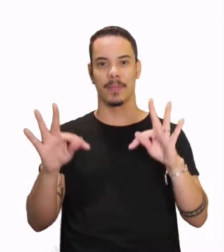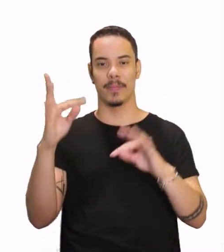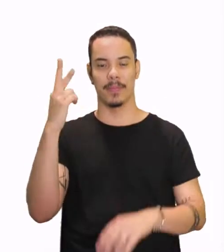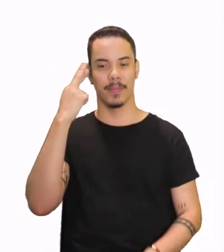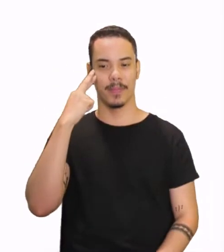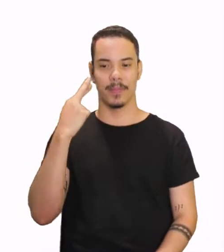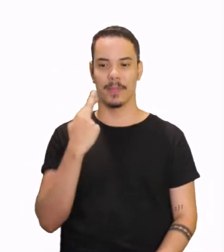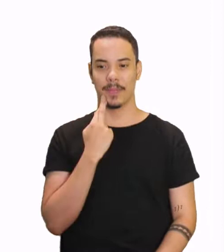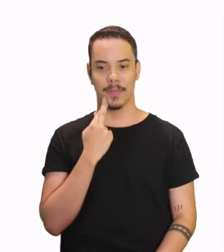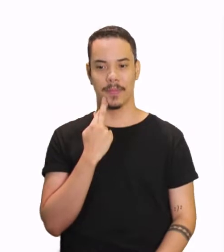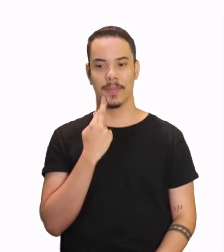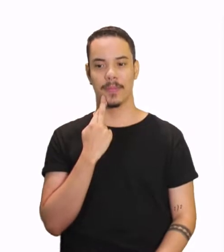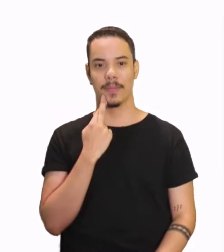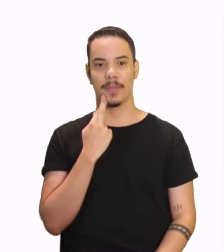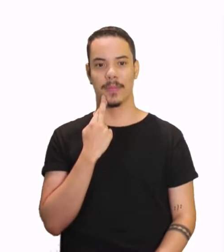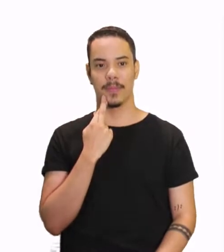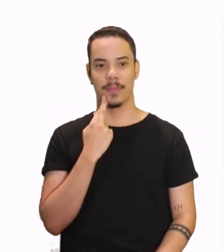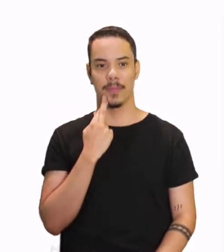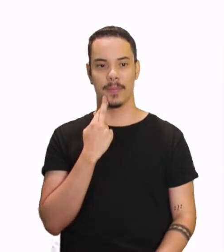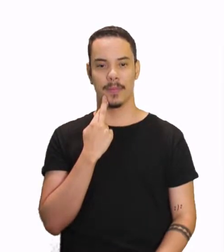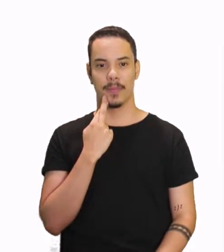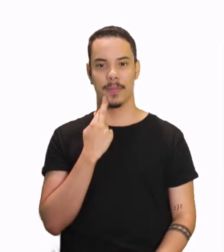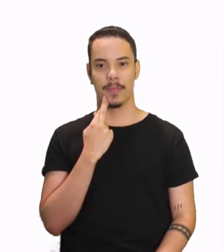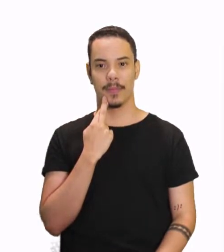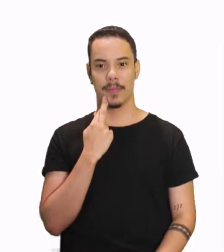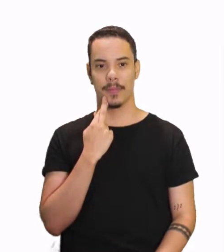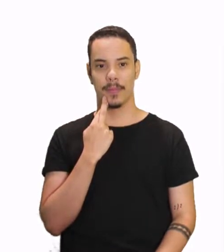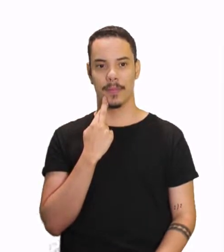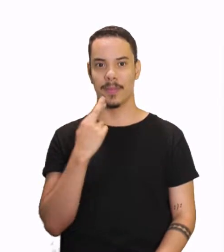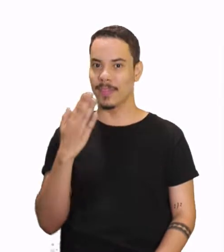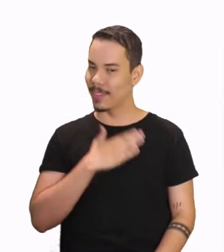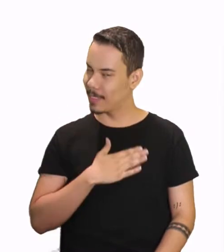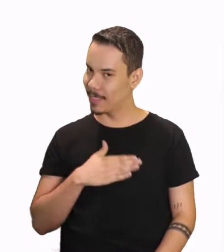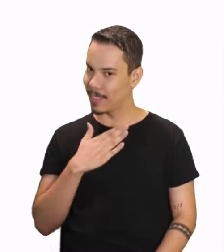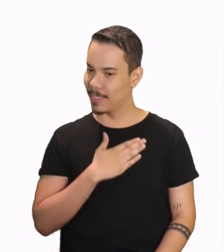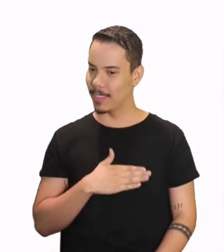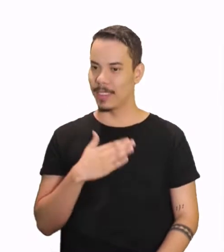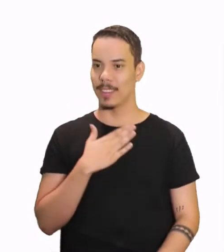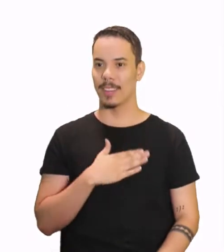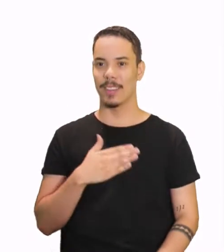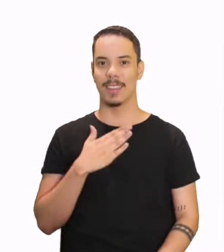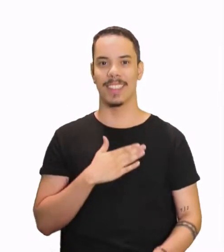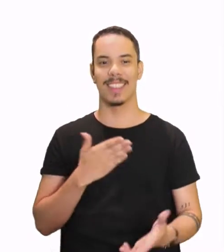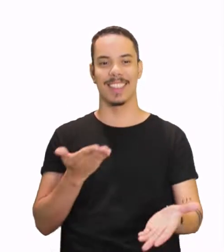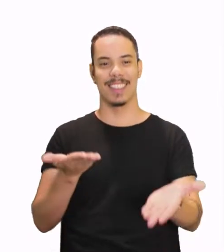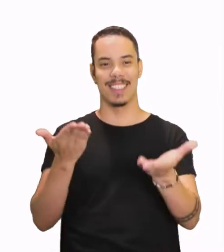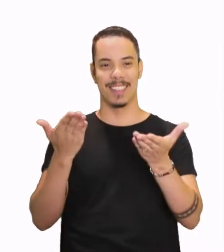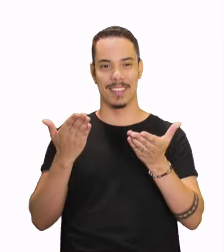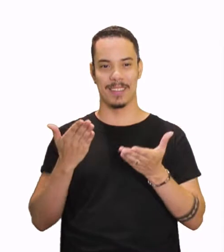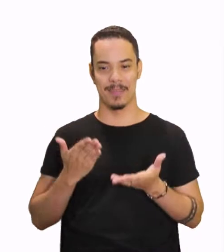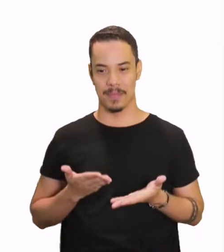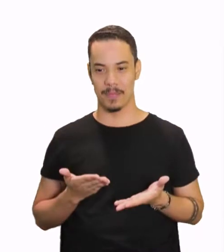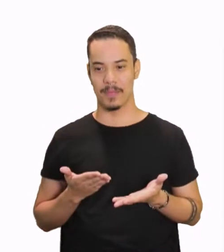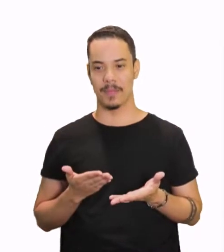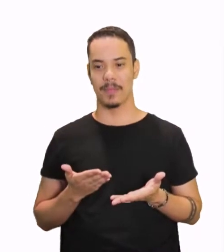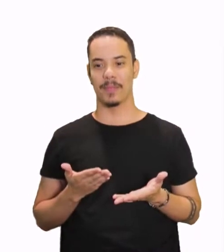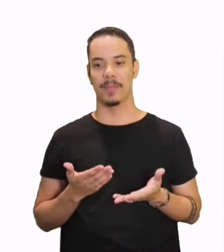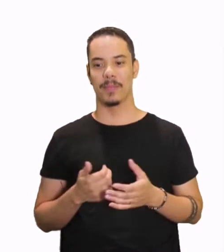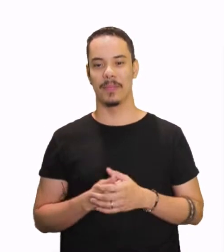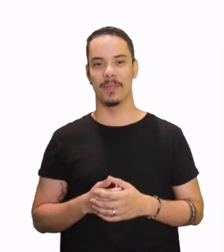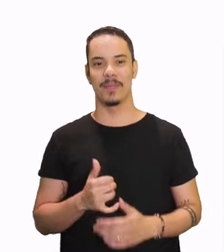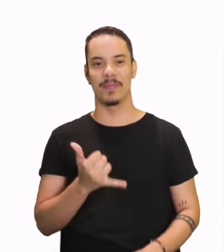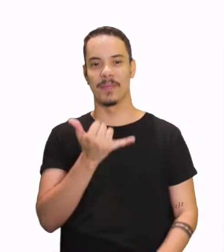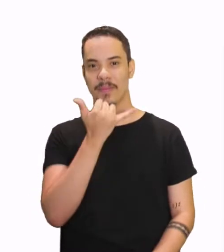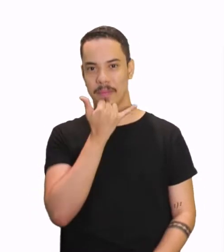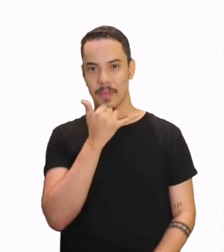Rondônia. 1, 2. Amadinha, calma um pouquinho que eu tô convidando. Opa! Vamos lá.